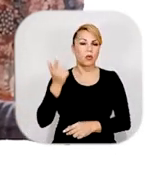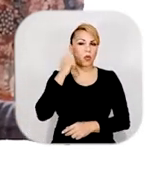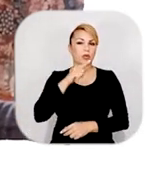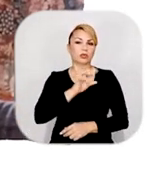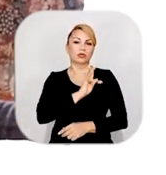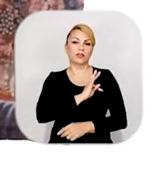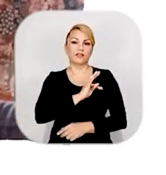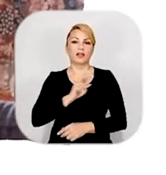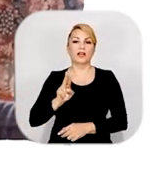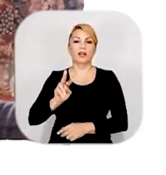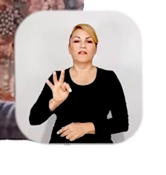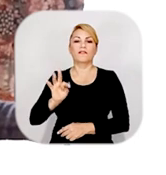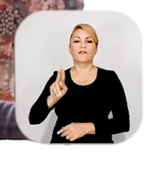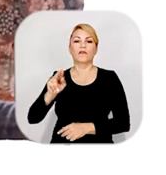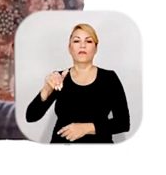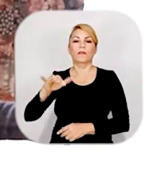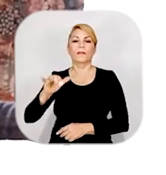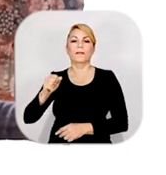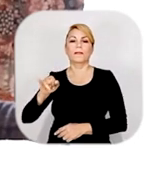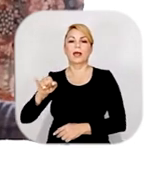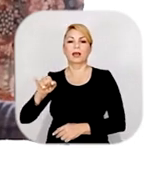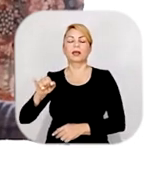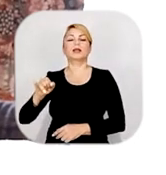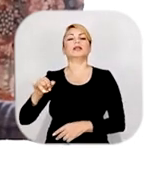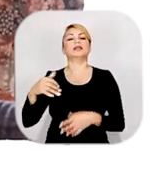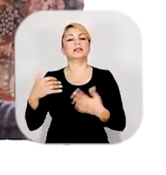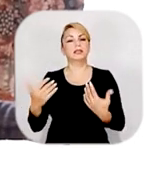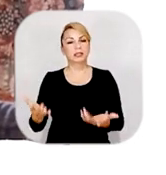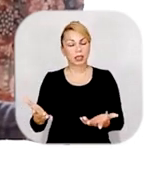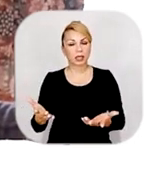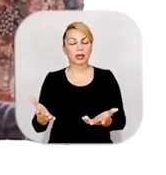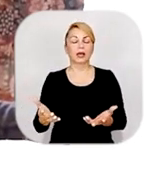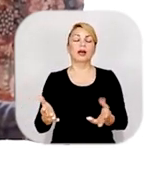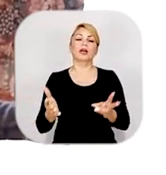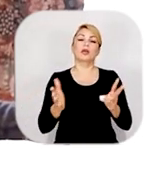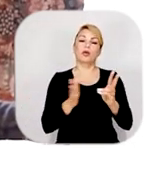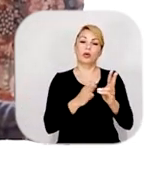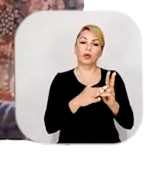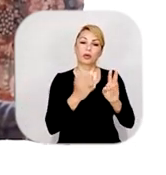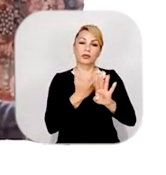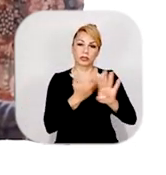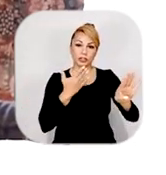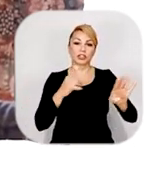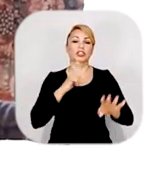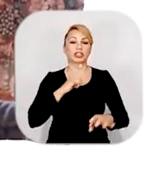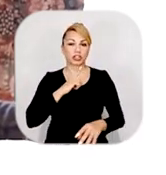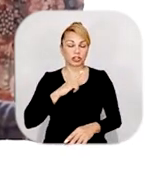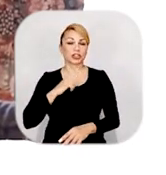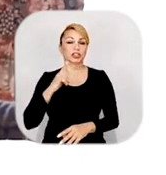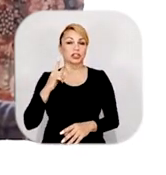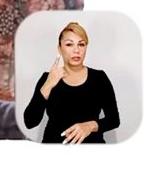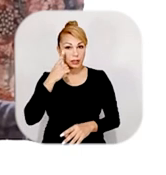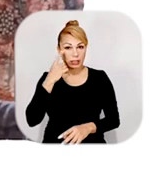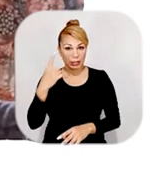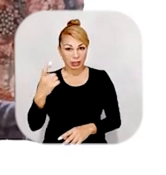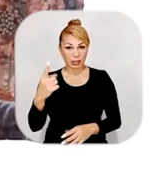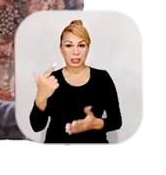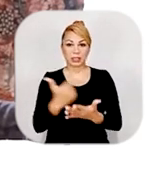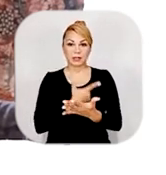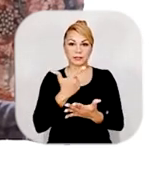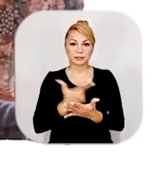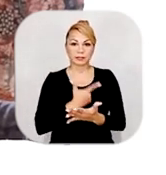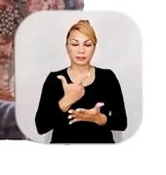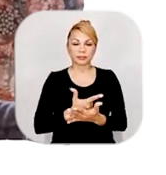deixar aqui bem claro que o pessoal dos Índios Isolados, das diferentes etnoambientais, eles tinham interesse nesse livro. E aí